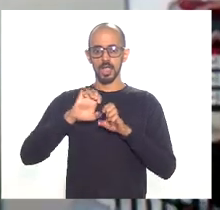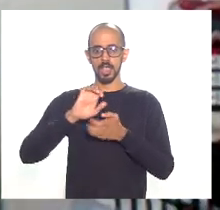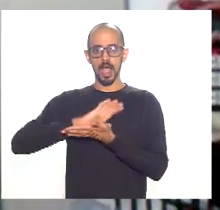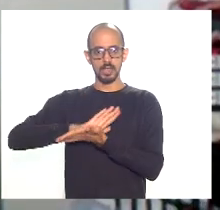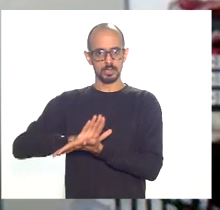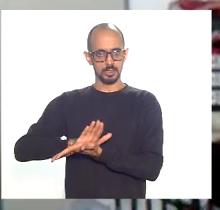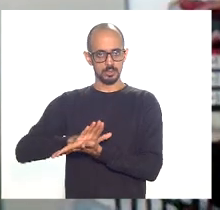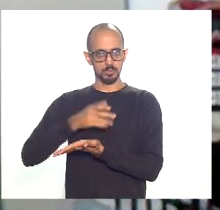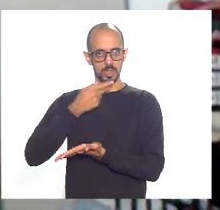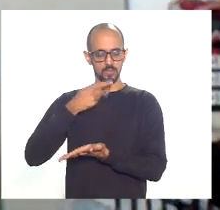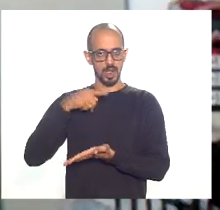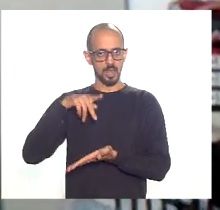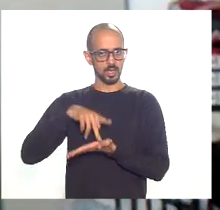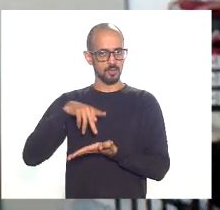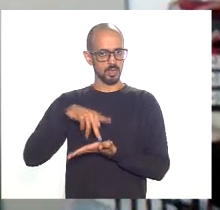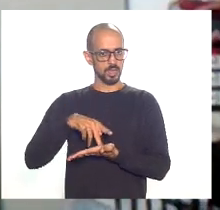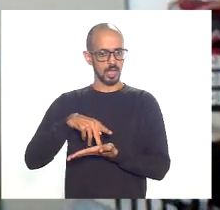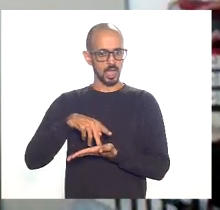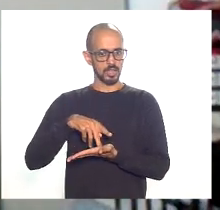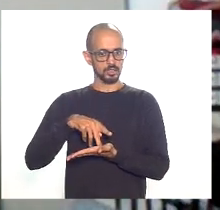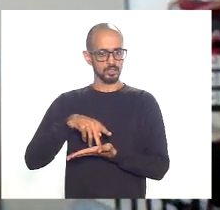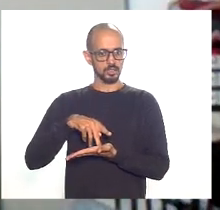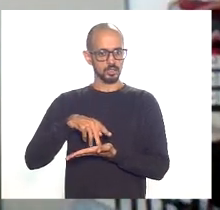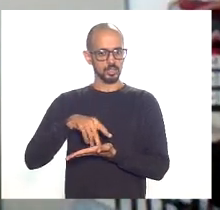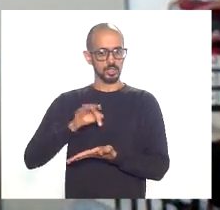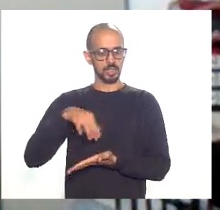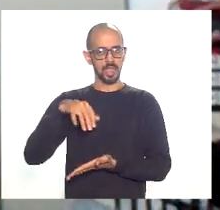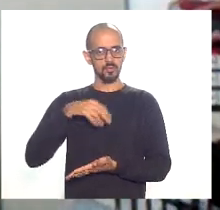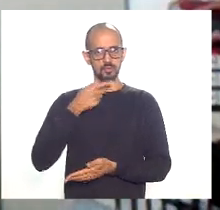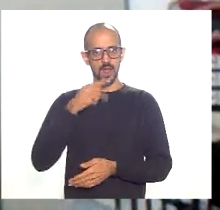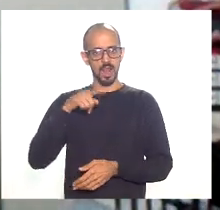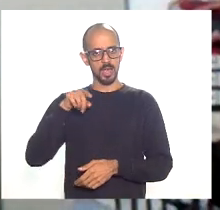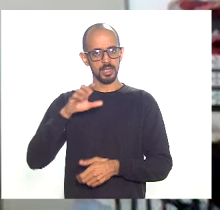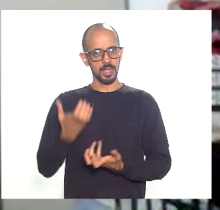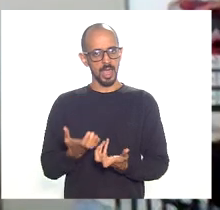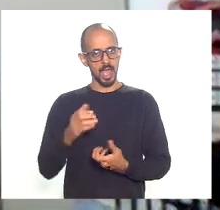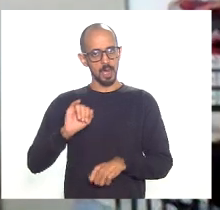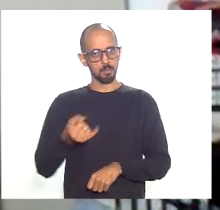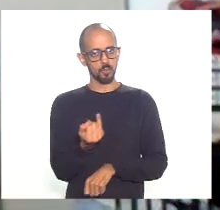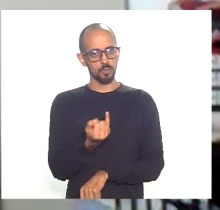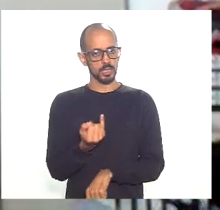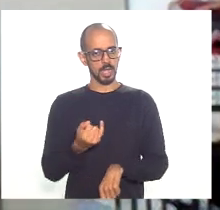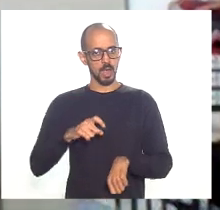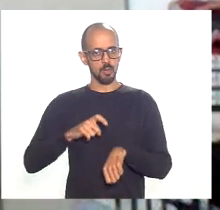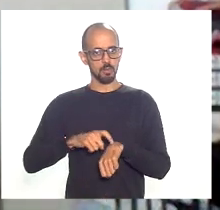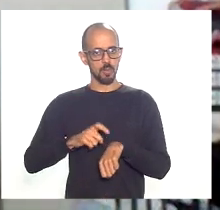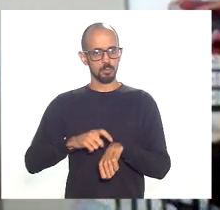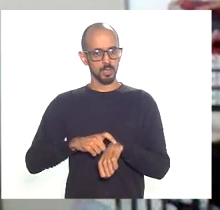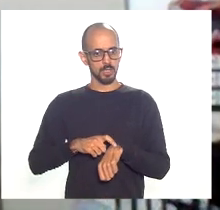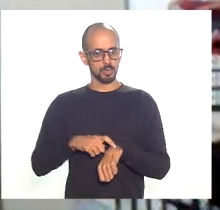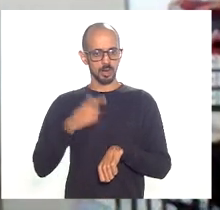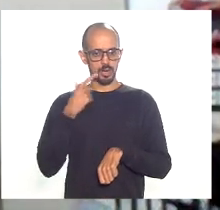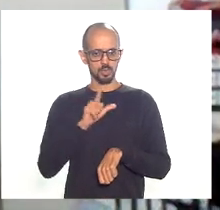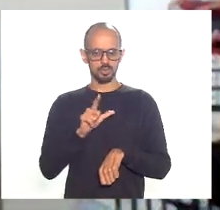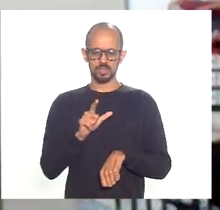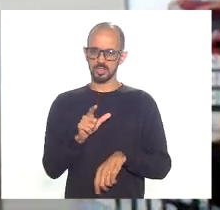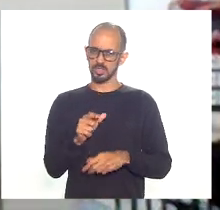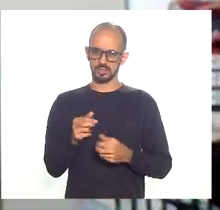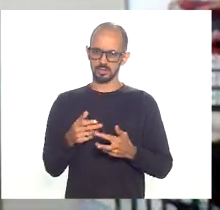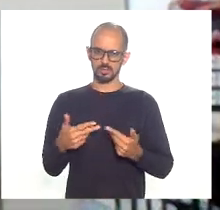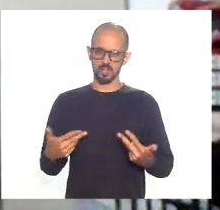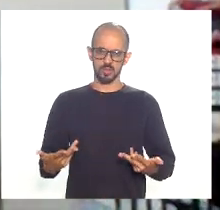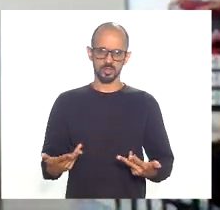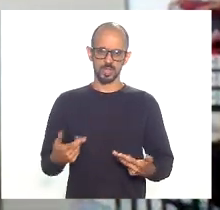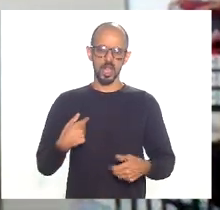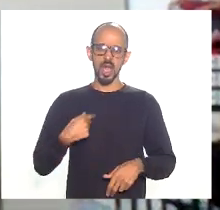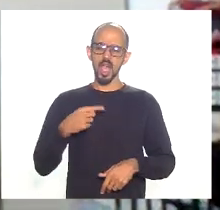que, na verdade, né, quem está falando do racismo está querendo se aproveitar da pauta para faturar alguma coisa. Isso é um absurdo, é